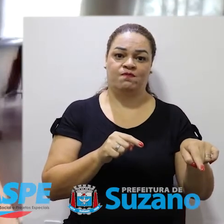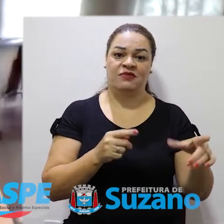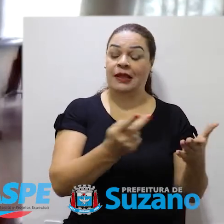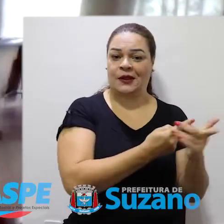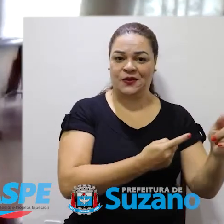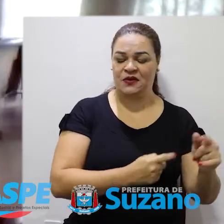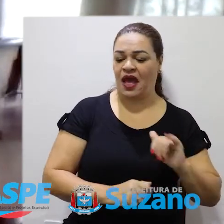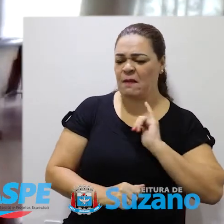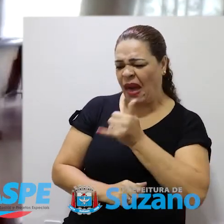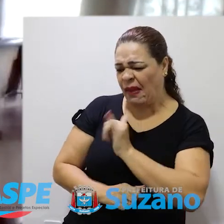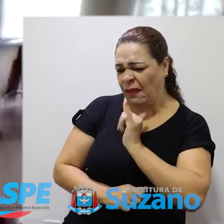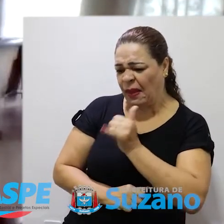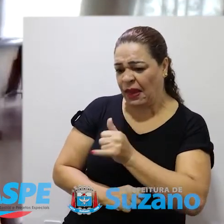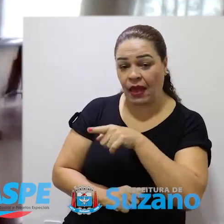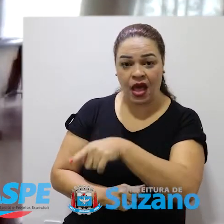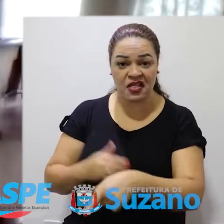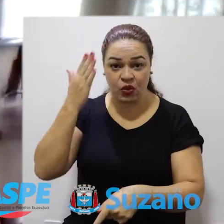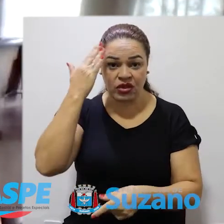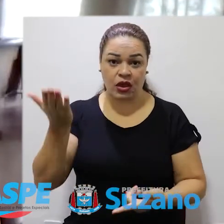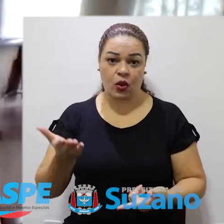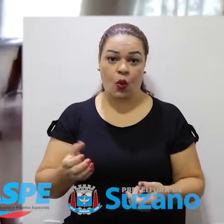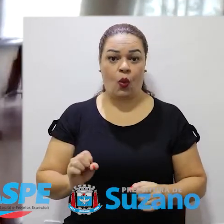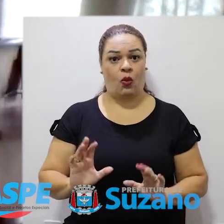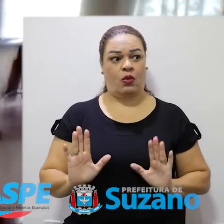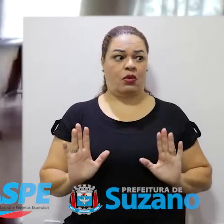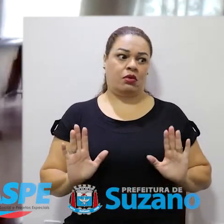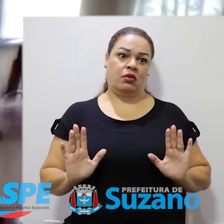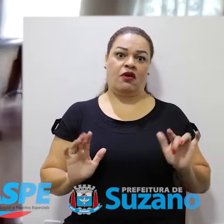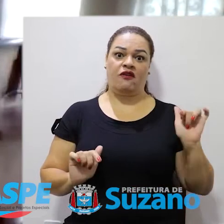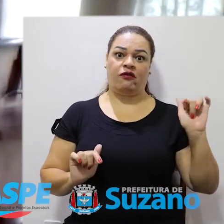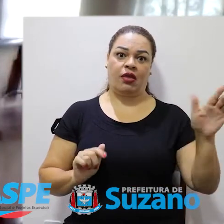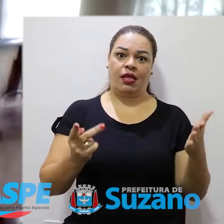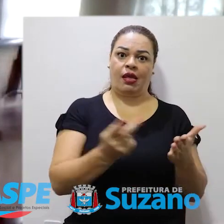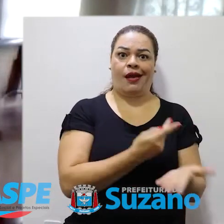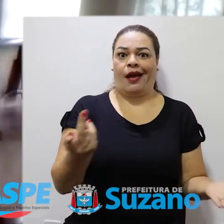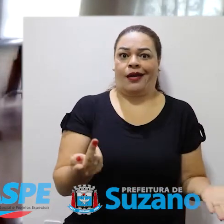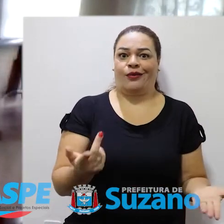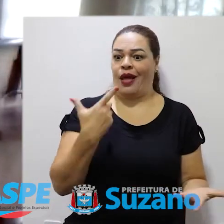vezes, e ele não entende nada. Tá, porque você não está usando a língua dele.